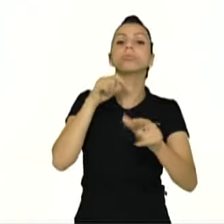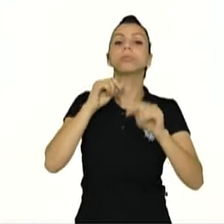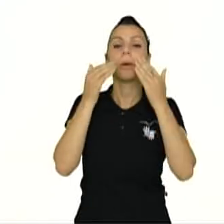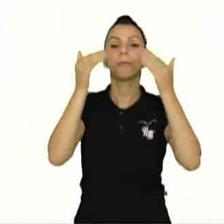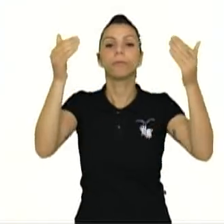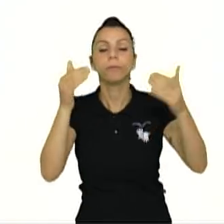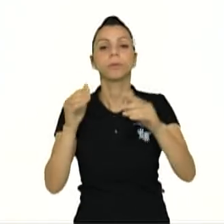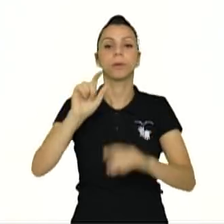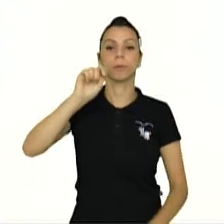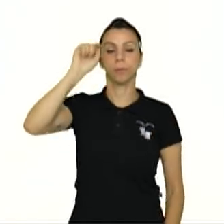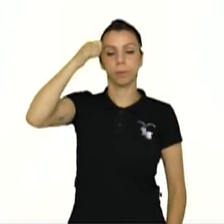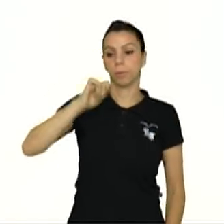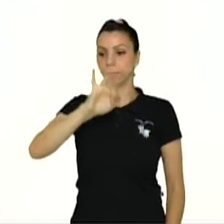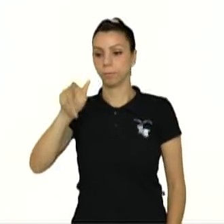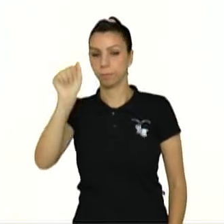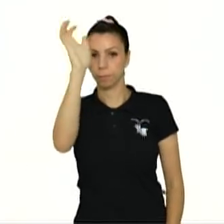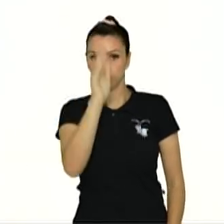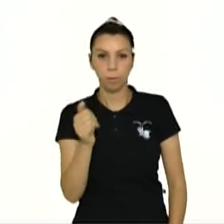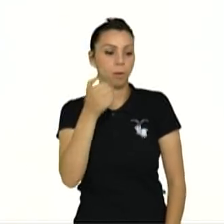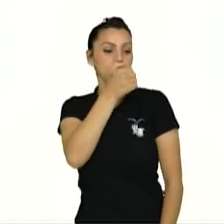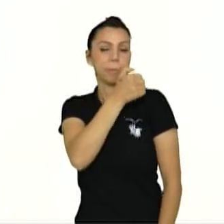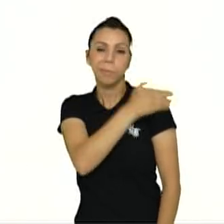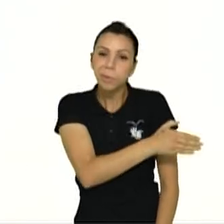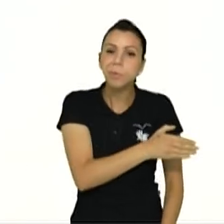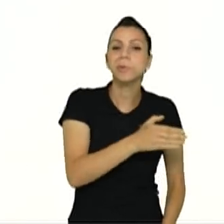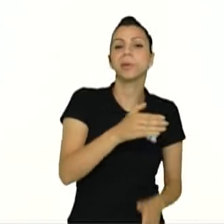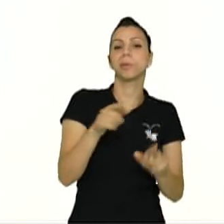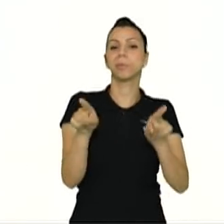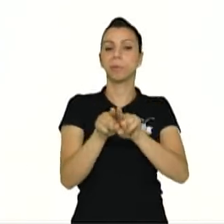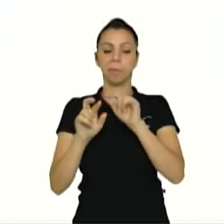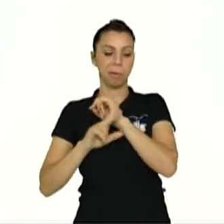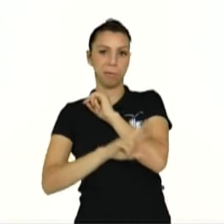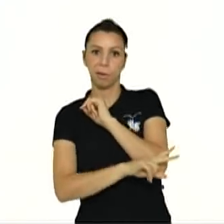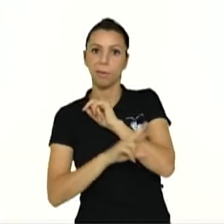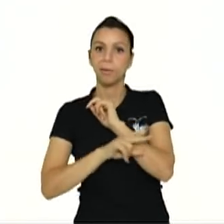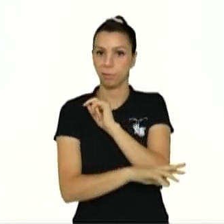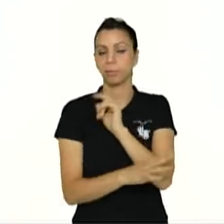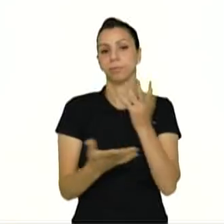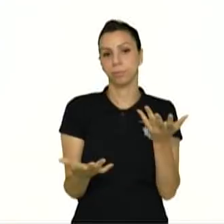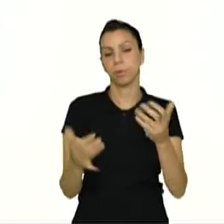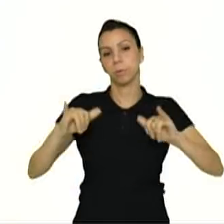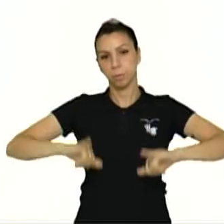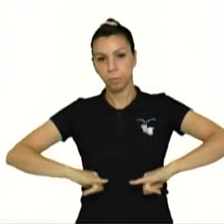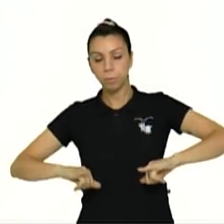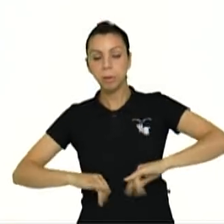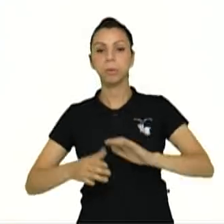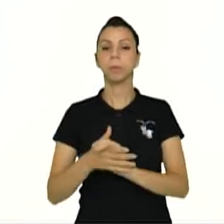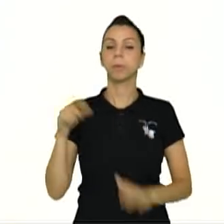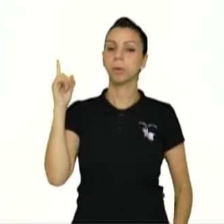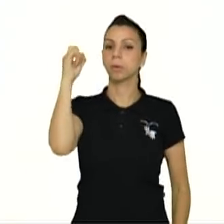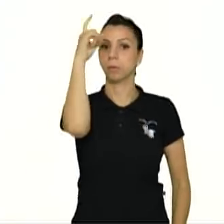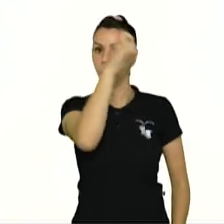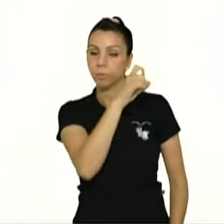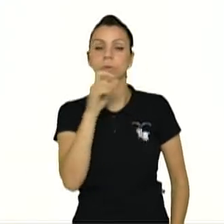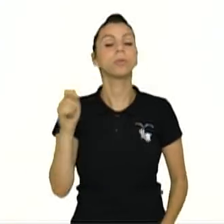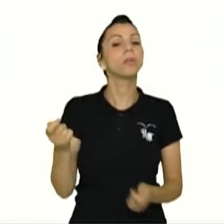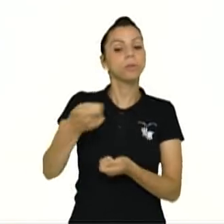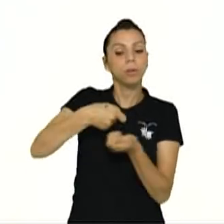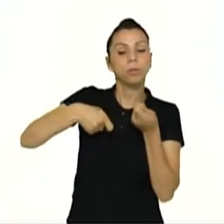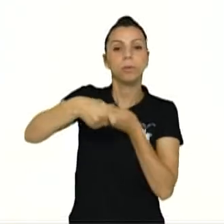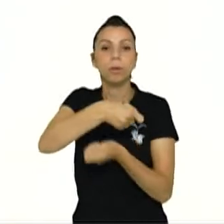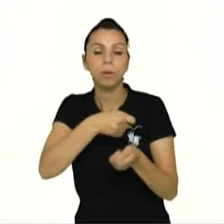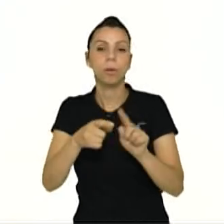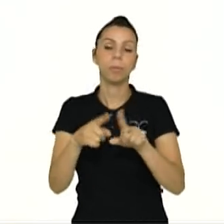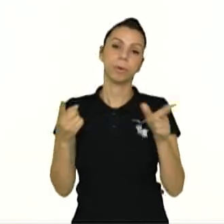afro-brasileiros e o preconceito, a discriminação pela qual passavam. E essas dificuldades eram principalmente socioeconômicas, muitas